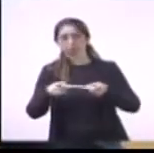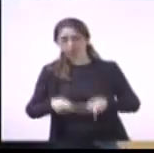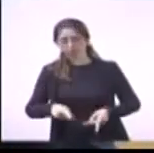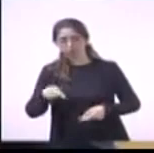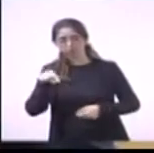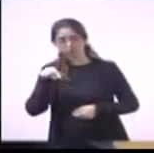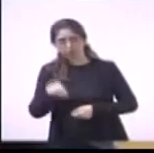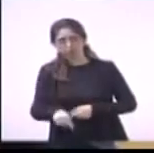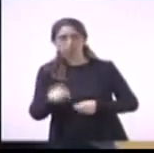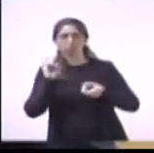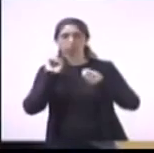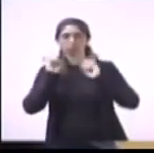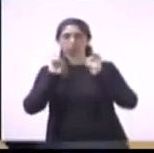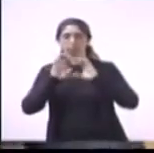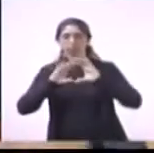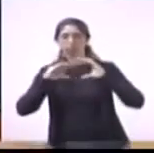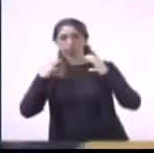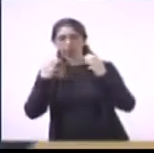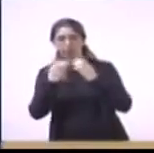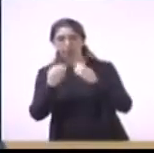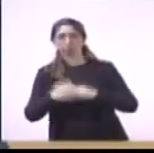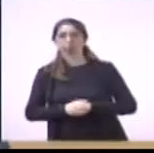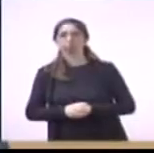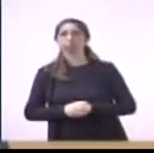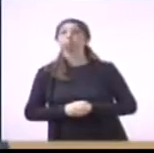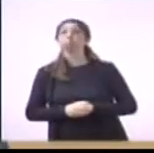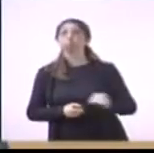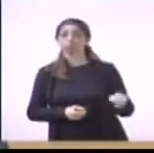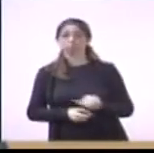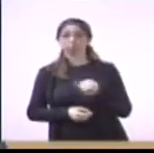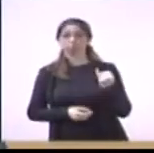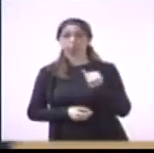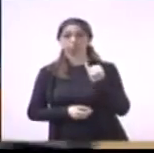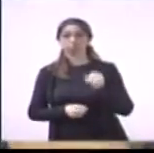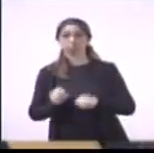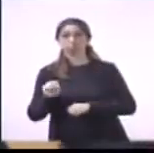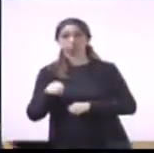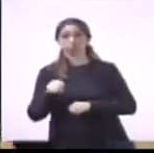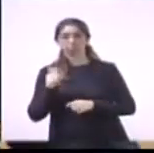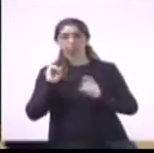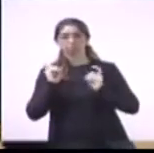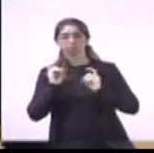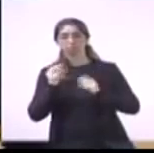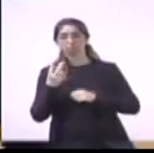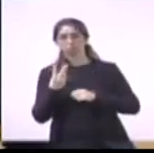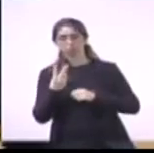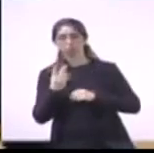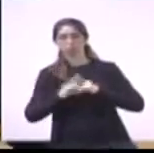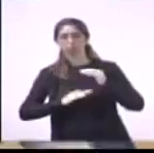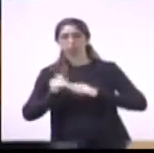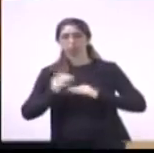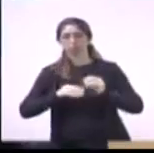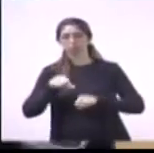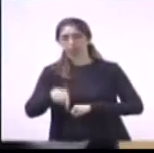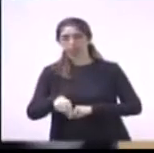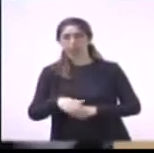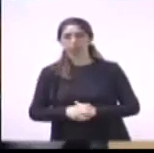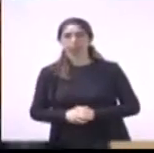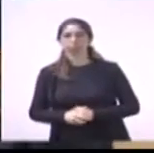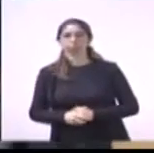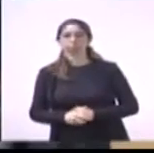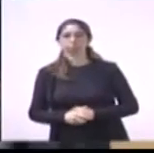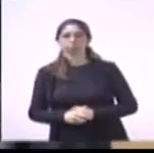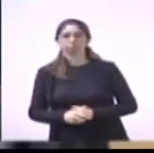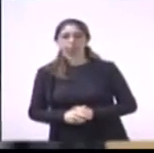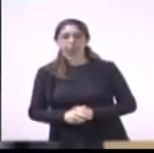vereadores, a Câmara Municipal. E foi muito importante as duas reuniões que foram feitas, acredito, para a Câmara